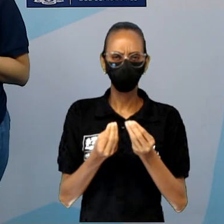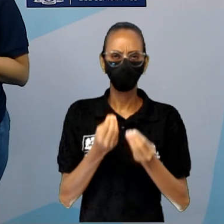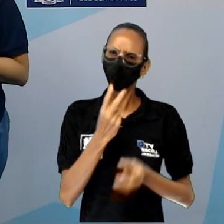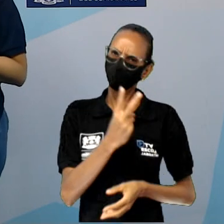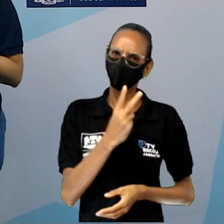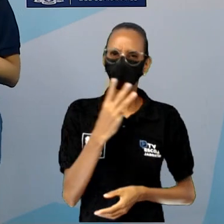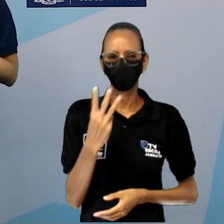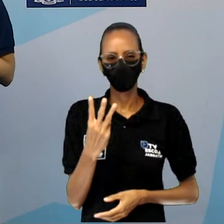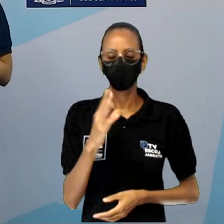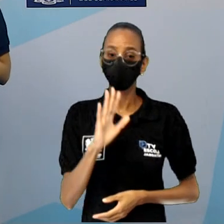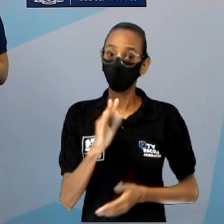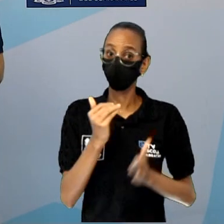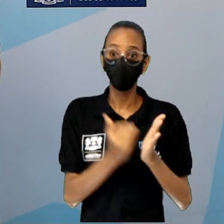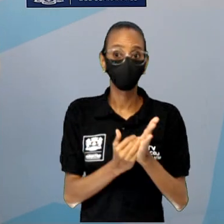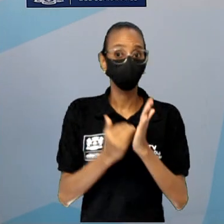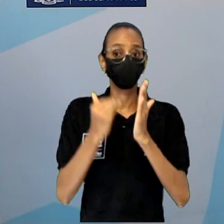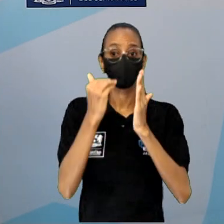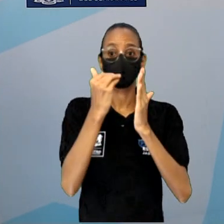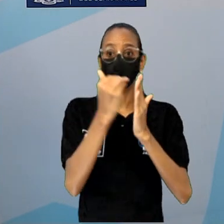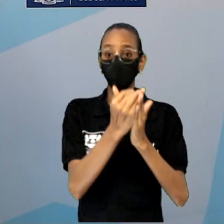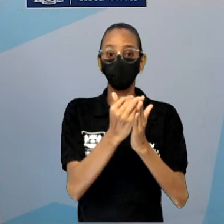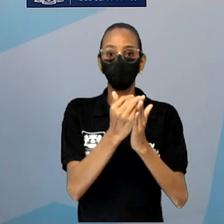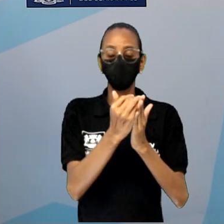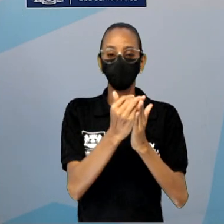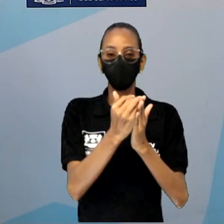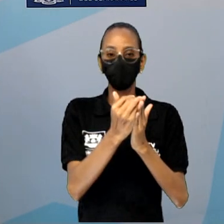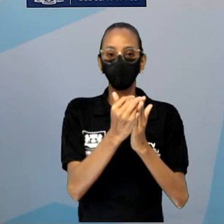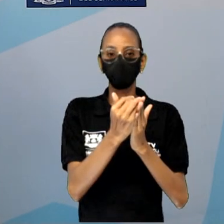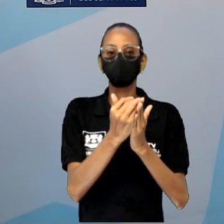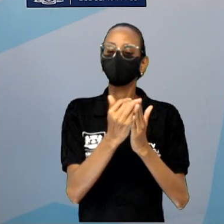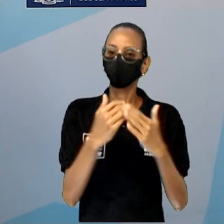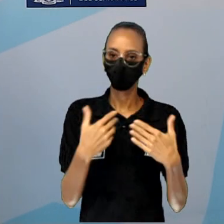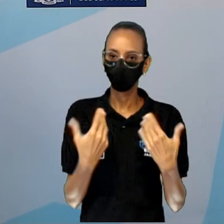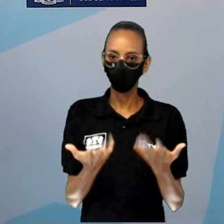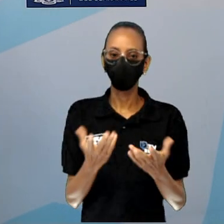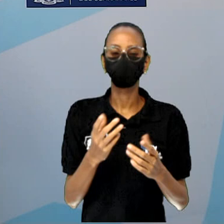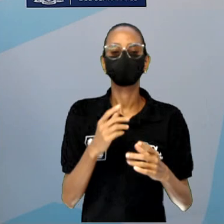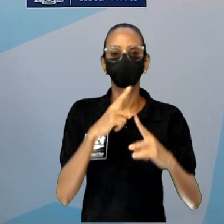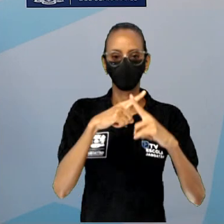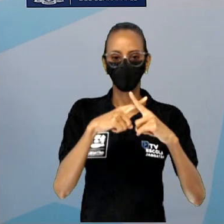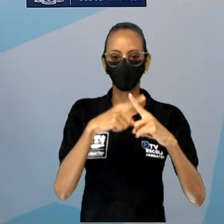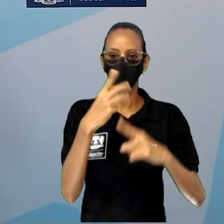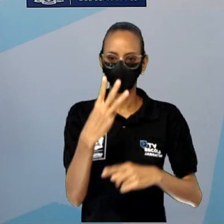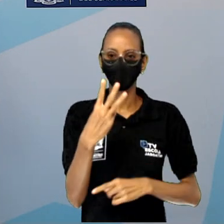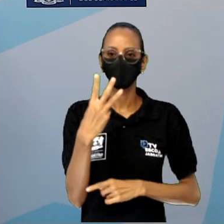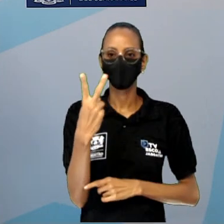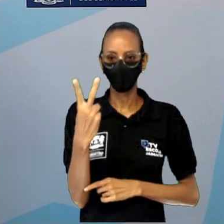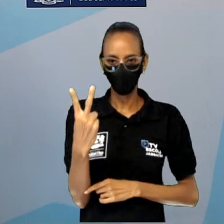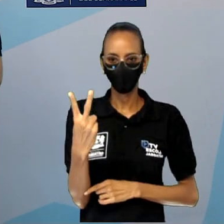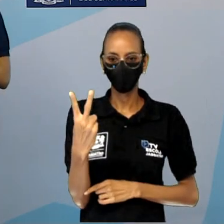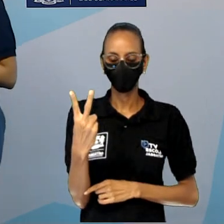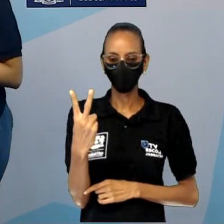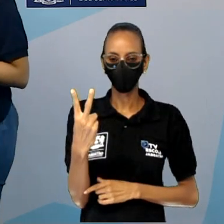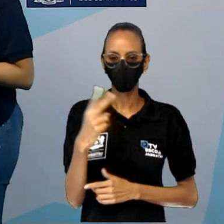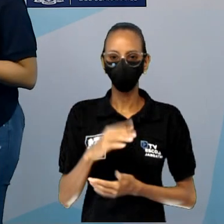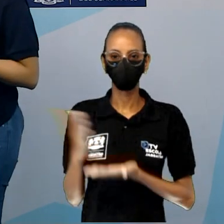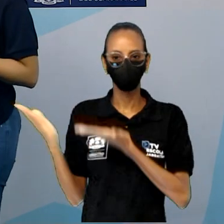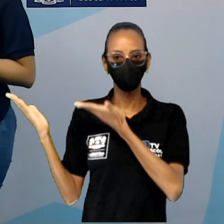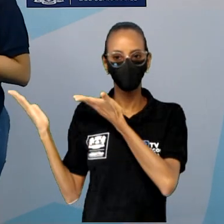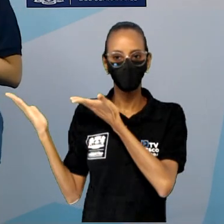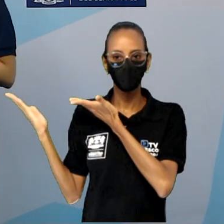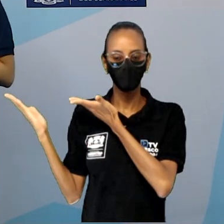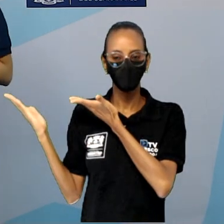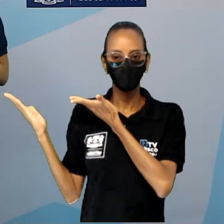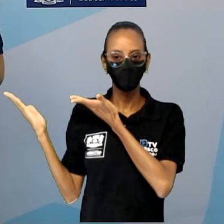23. Mas eu quero que seja maior. Então, eu vou colocar 32, ó. No primeiro quadrinho, 3. No